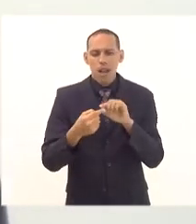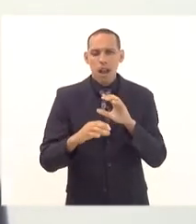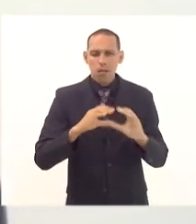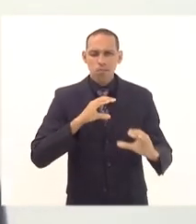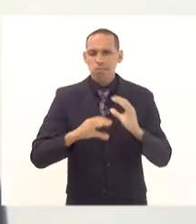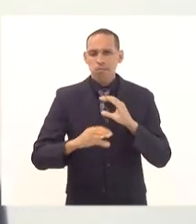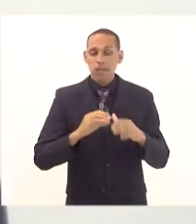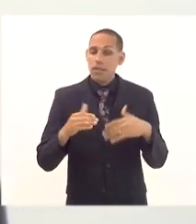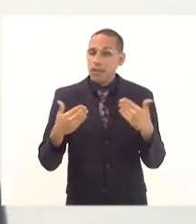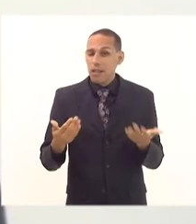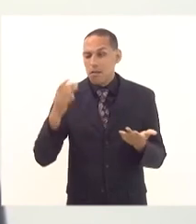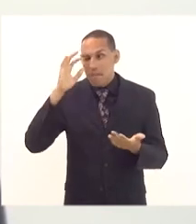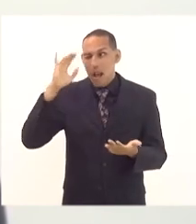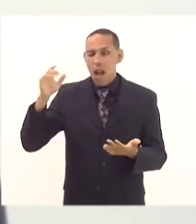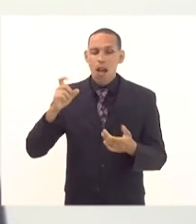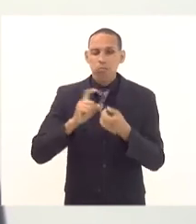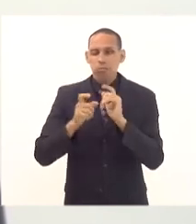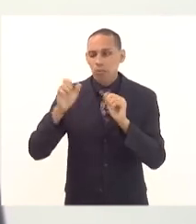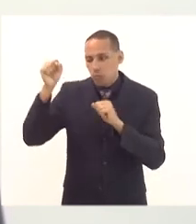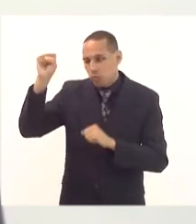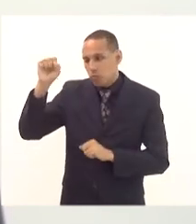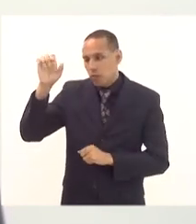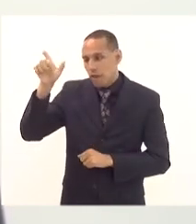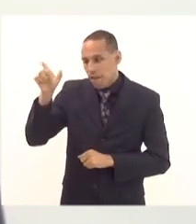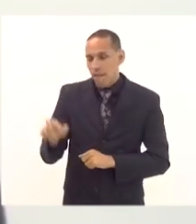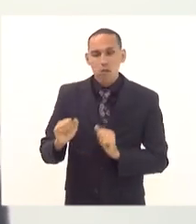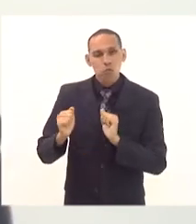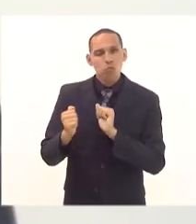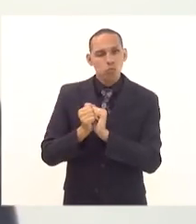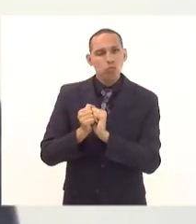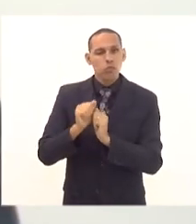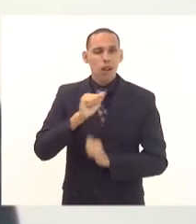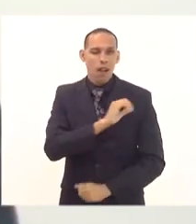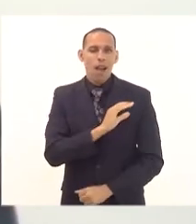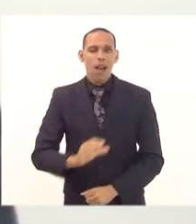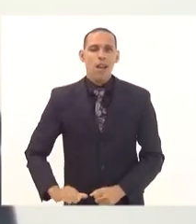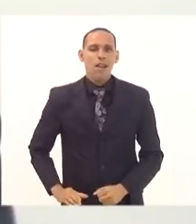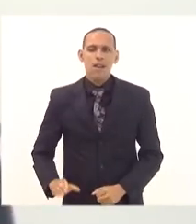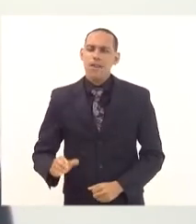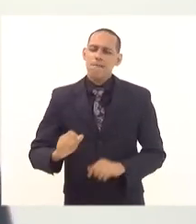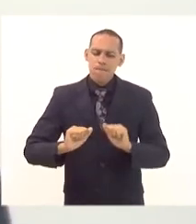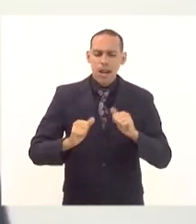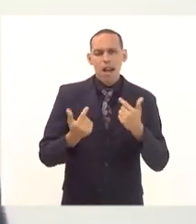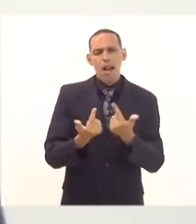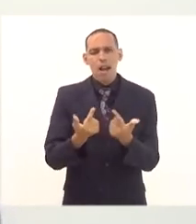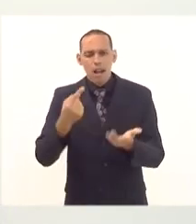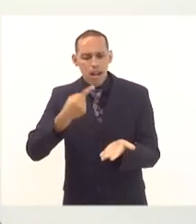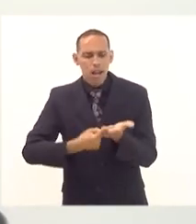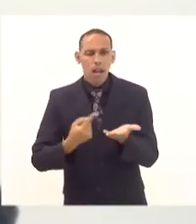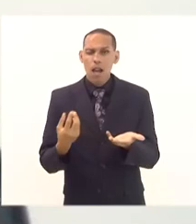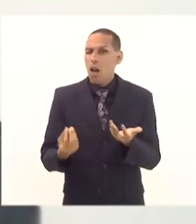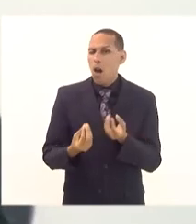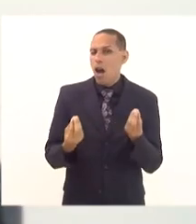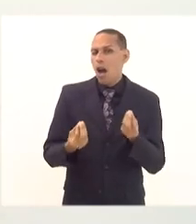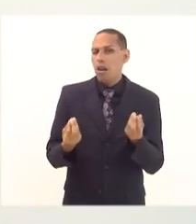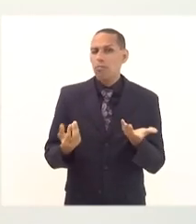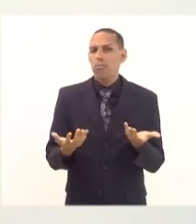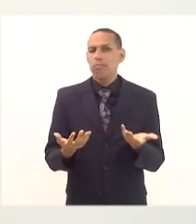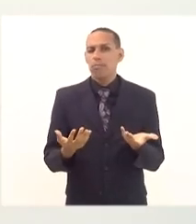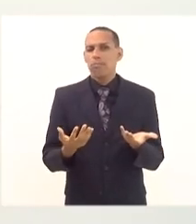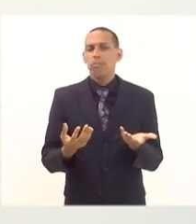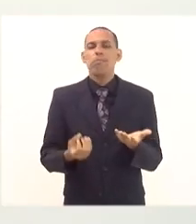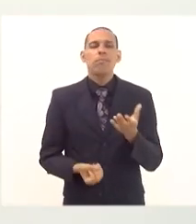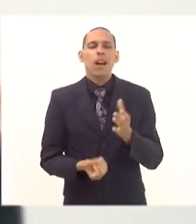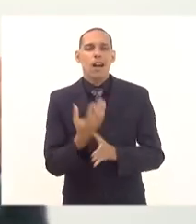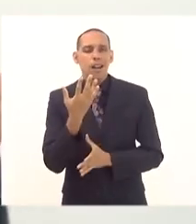então pensar nessa reunião com o André de que forma a Assembleia Legislativa pode se comprometer né É na construção